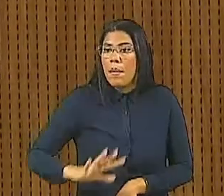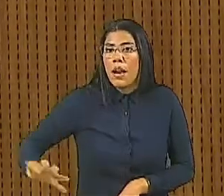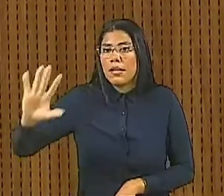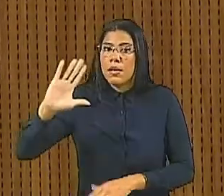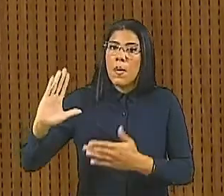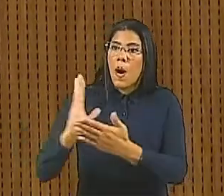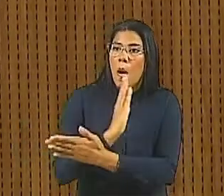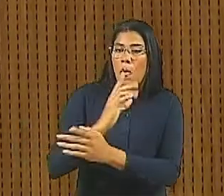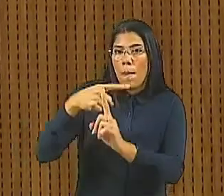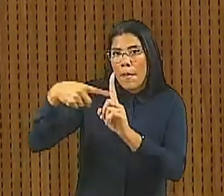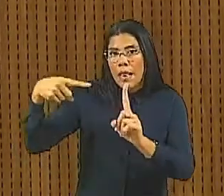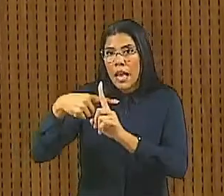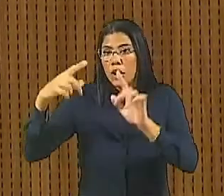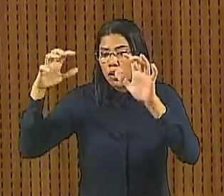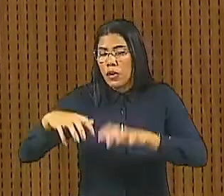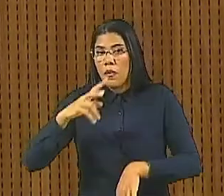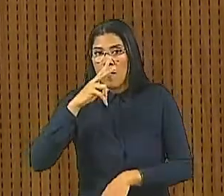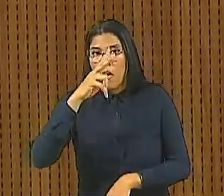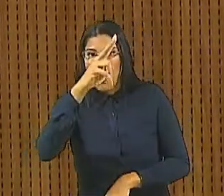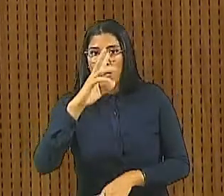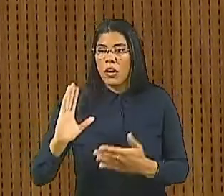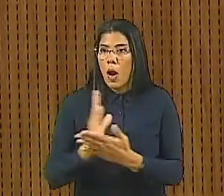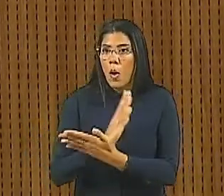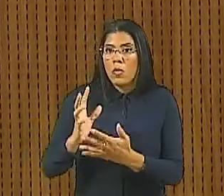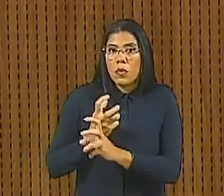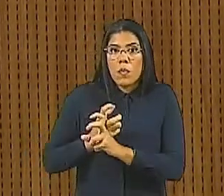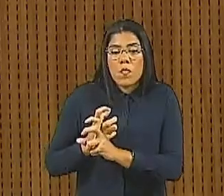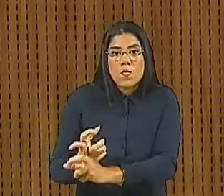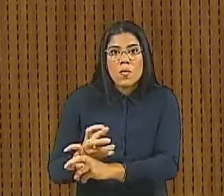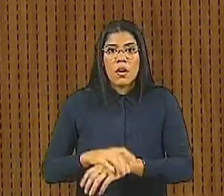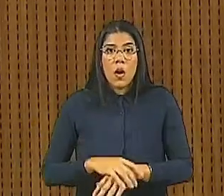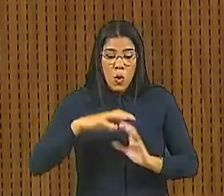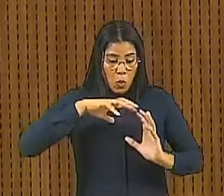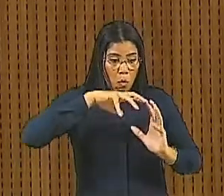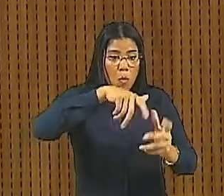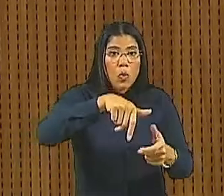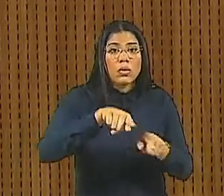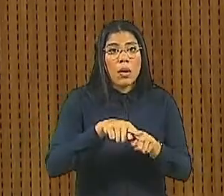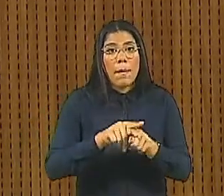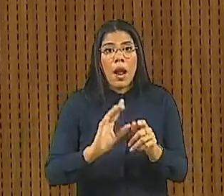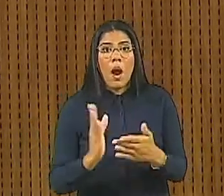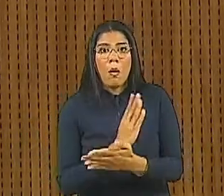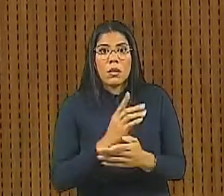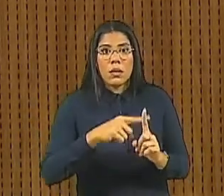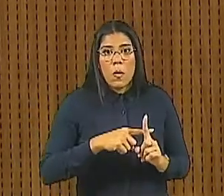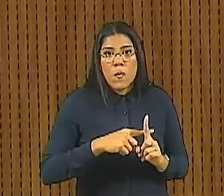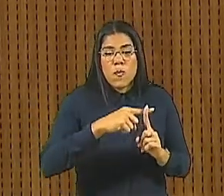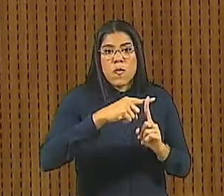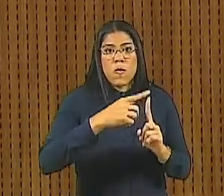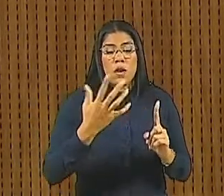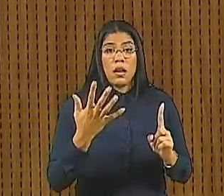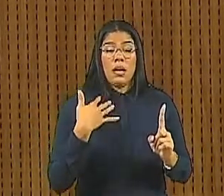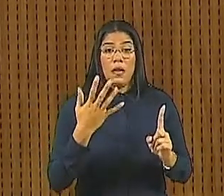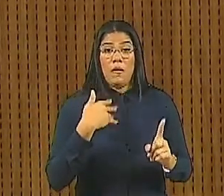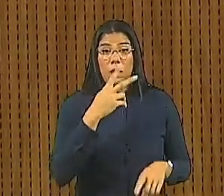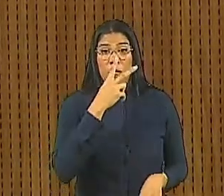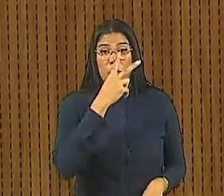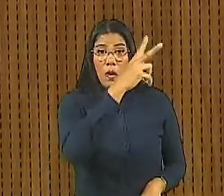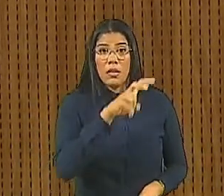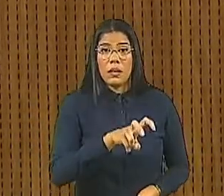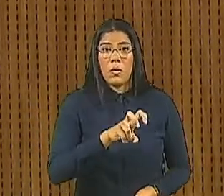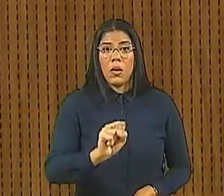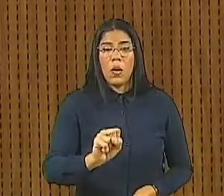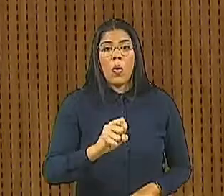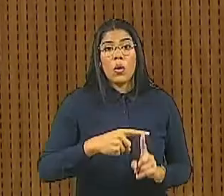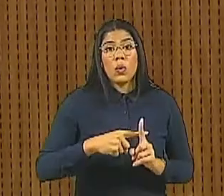Em outros pedaços do planeta, grandes ondas de calor, batendo os termômetros 57 graus, 58